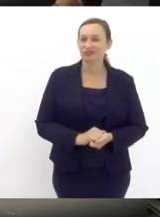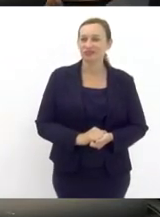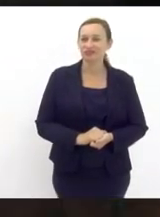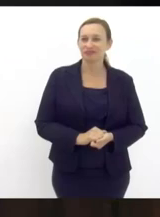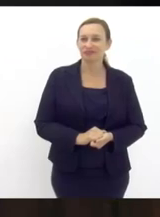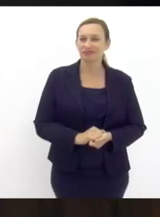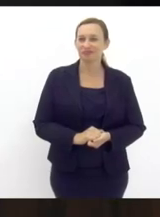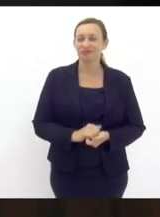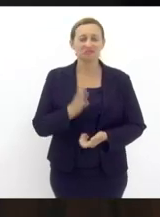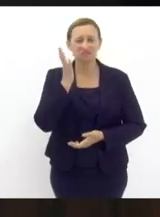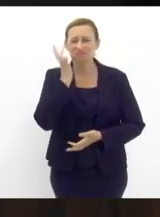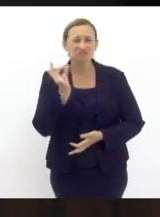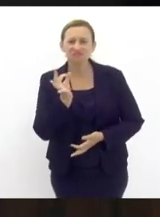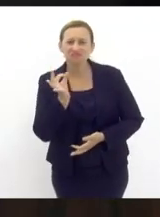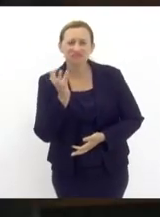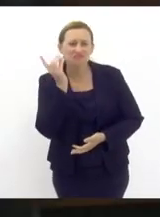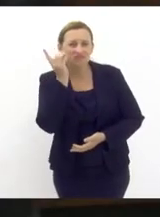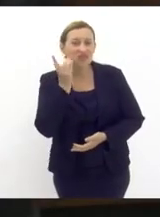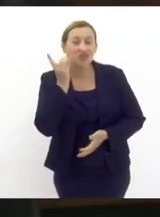Não entendi deputado